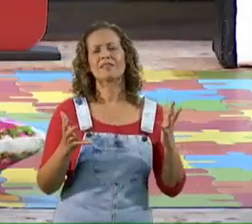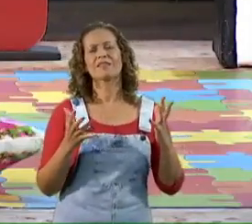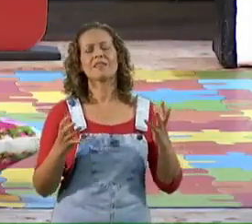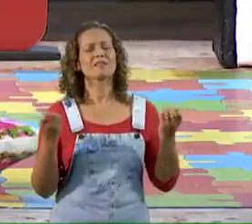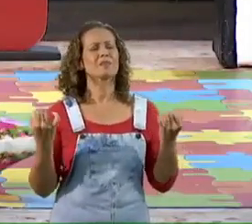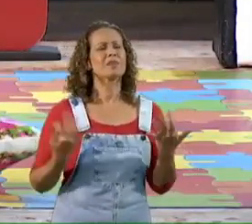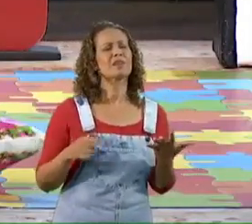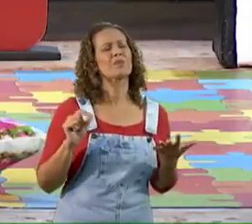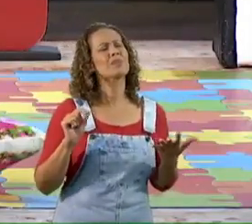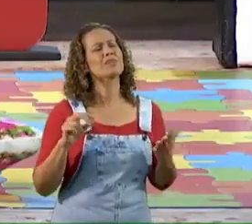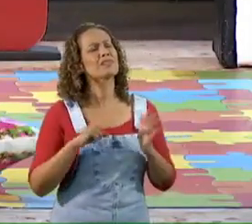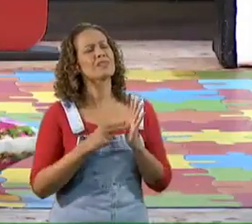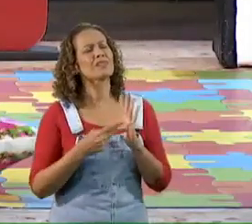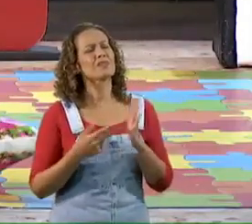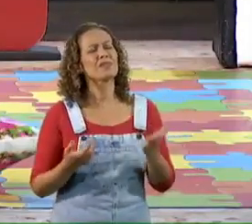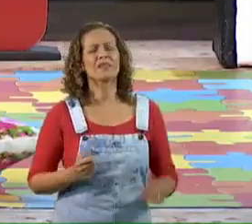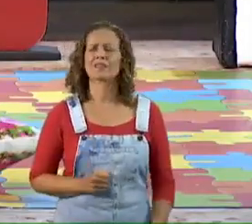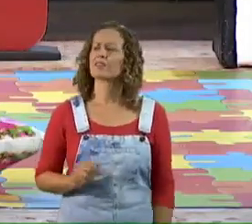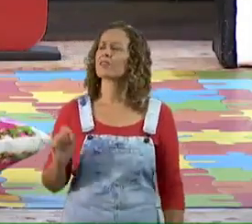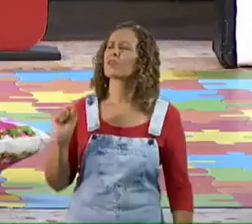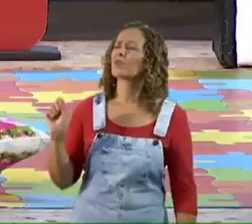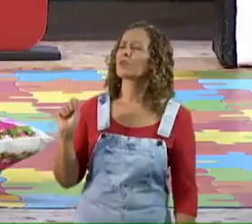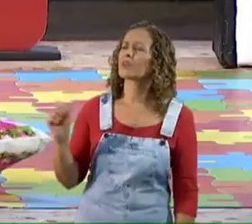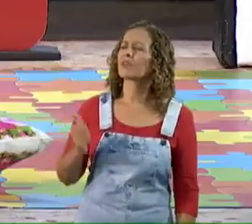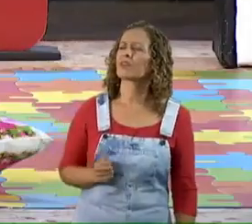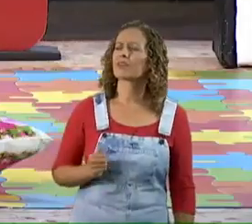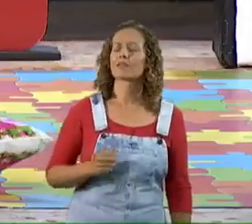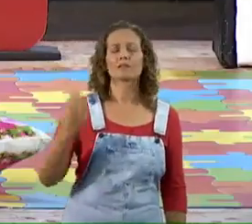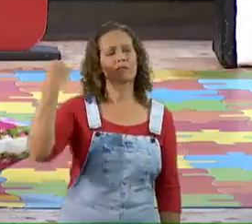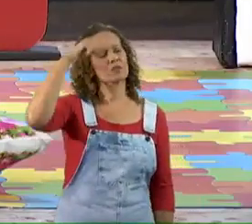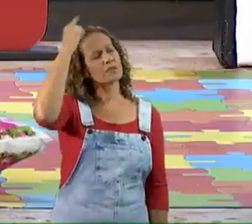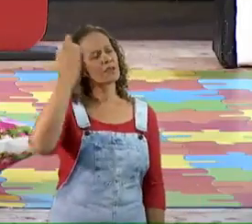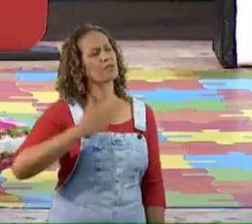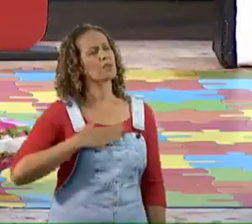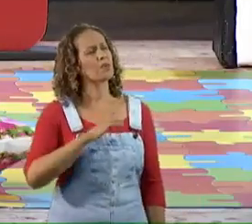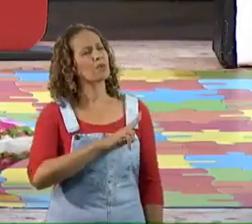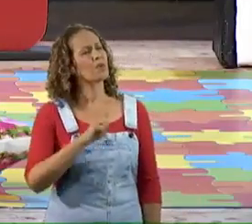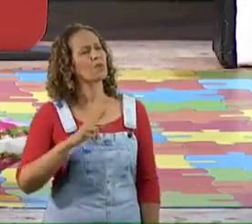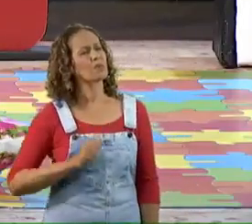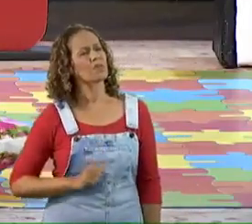com isso? Dizer com o quê? Com santificado seja o meu nome.